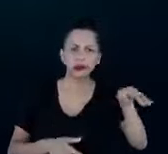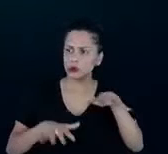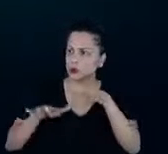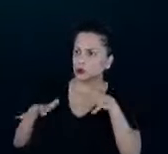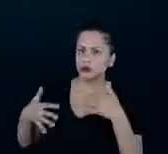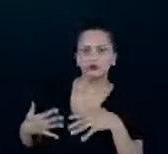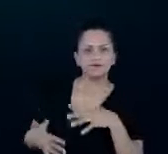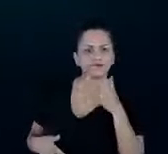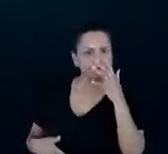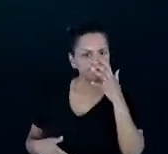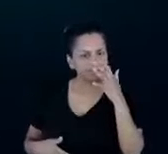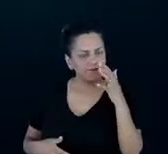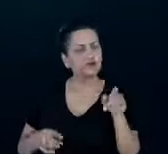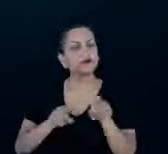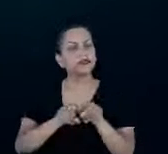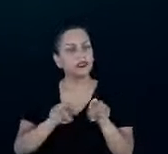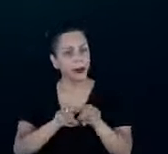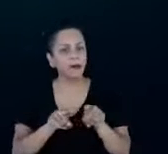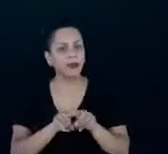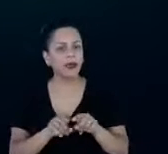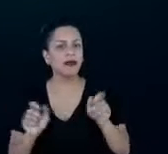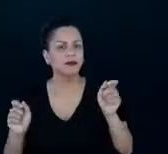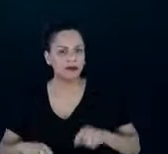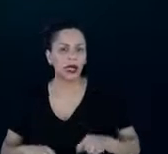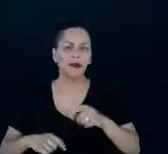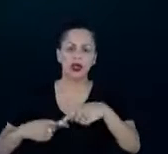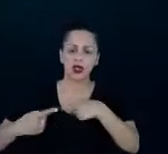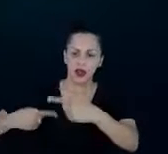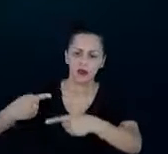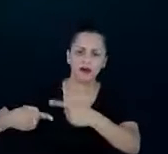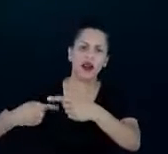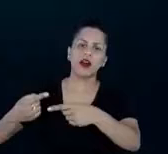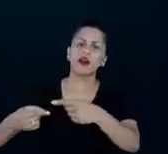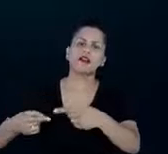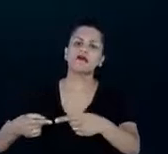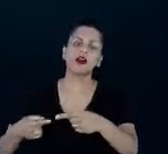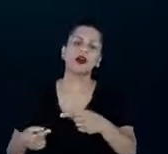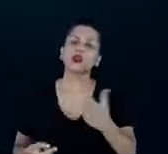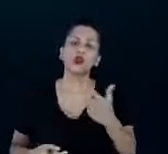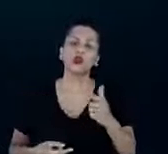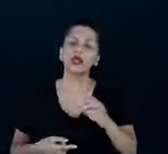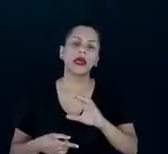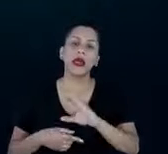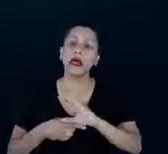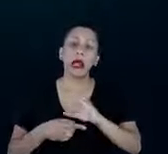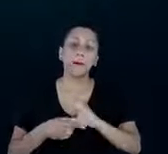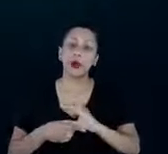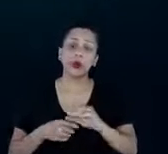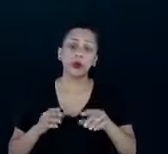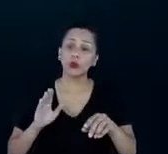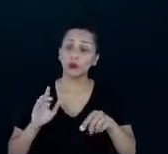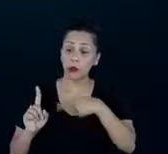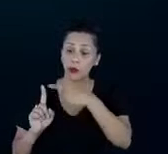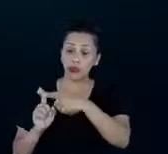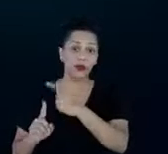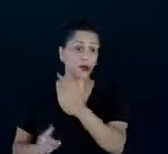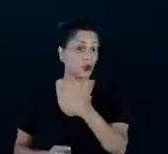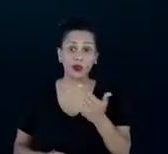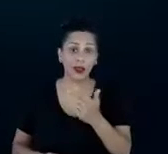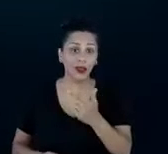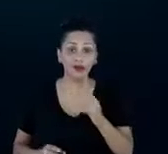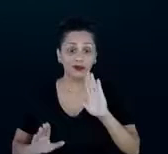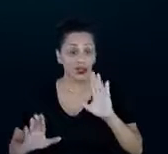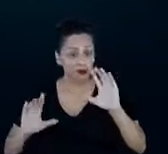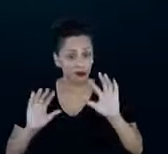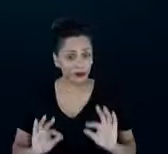é renovável e não tem emissão positiva de carbono e a gente está aproveitar isso por